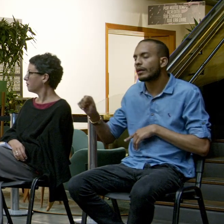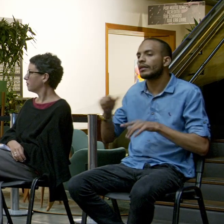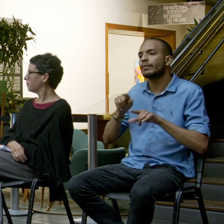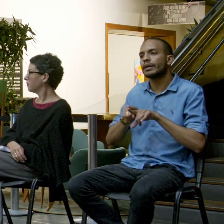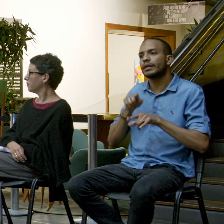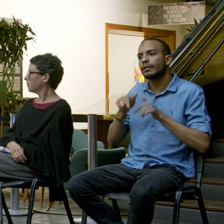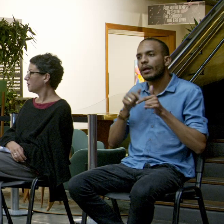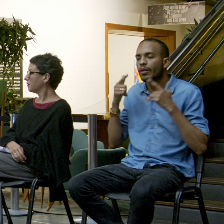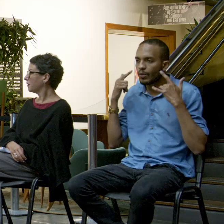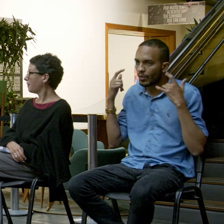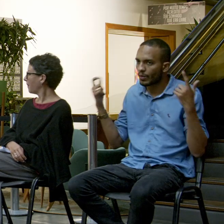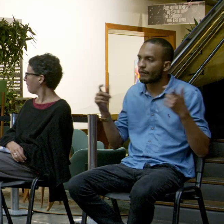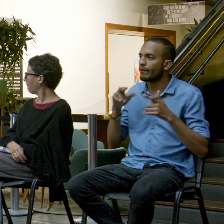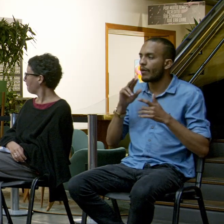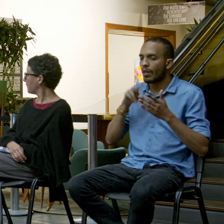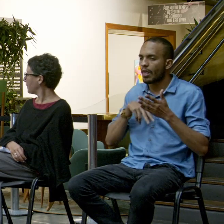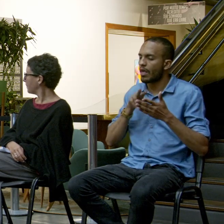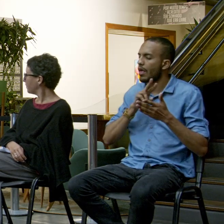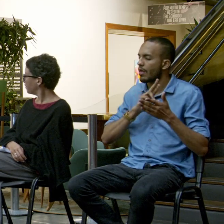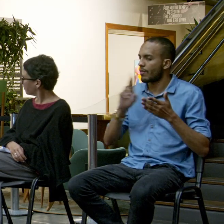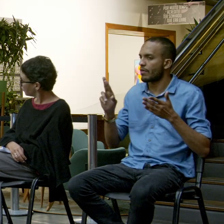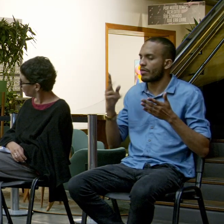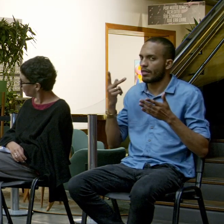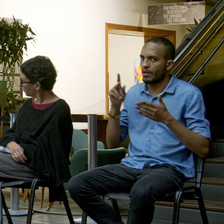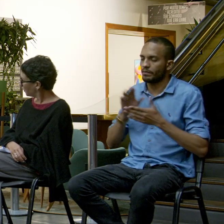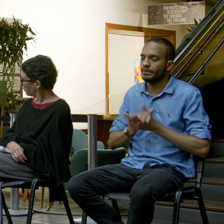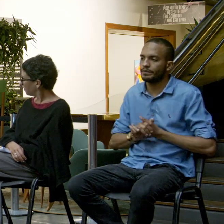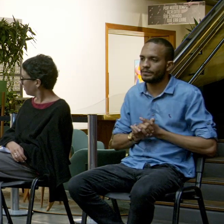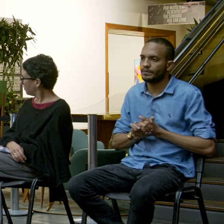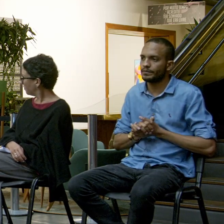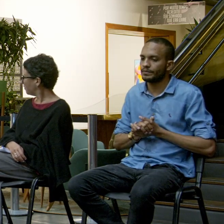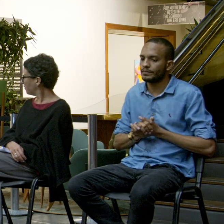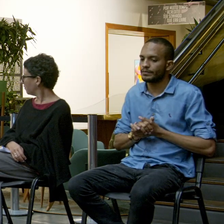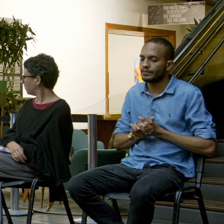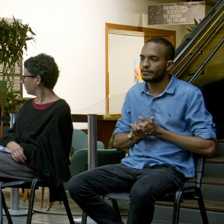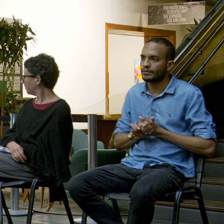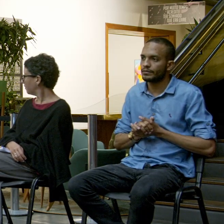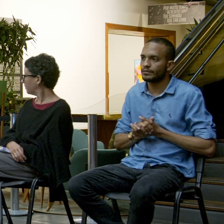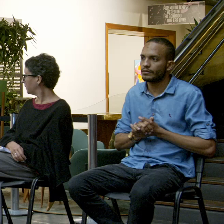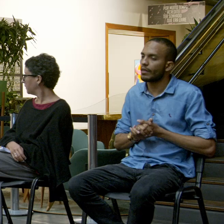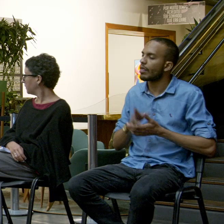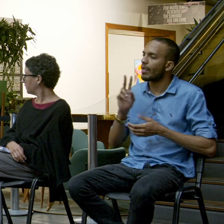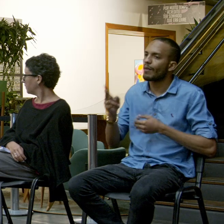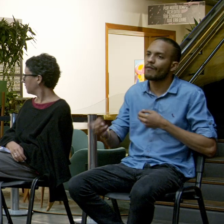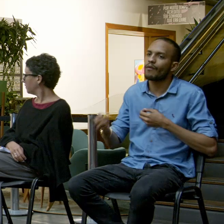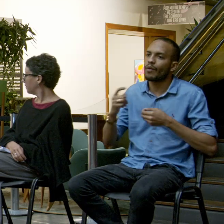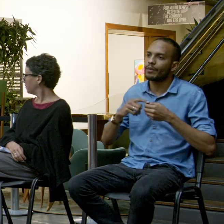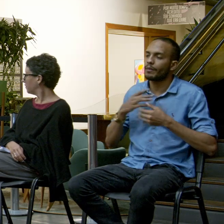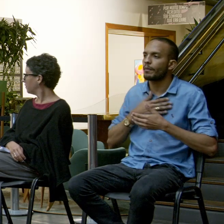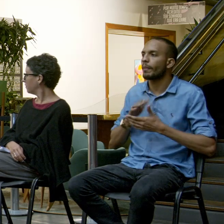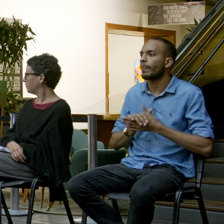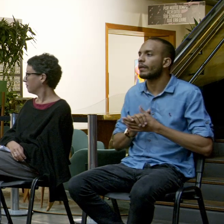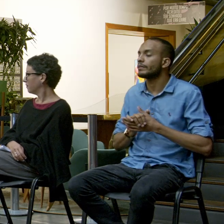sonoros. E aí eu vou ler para vocês a resposta dela, que é o que, enfim, sempre volta para mim. Ela